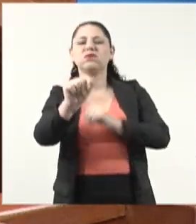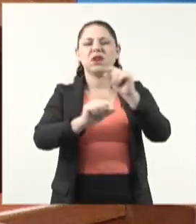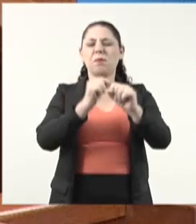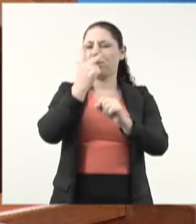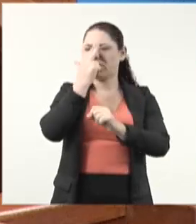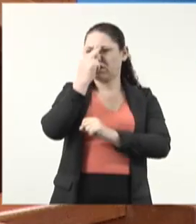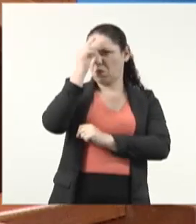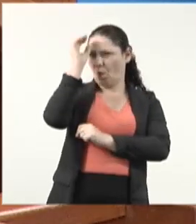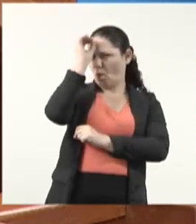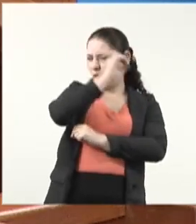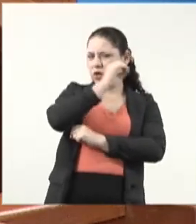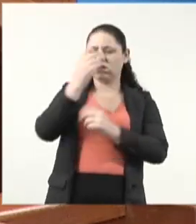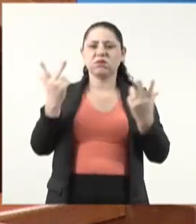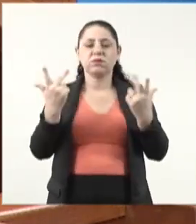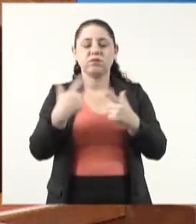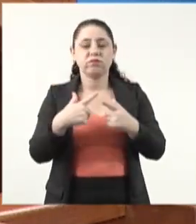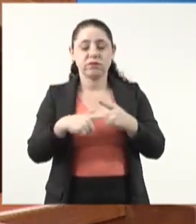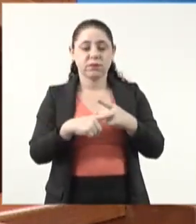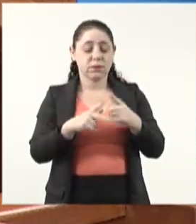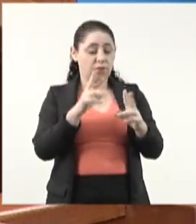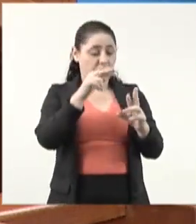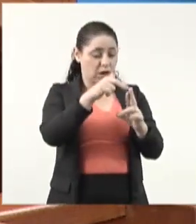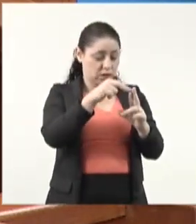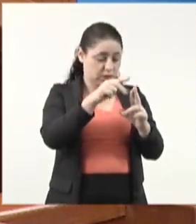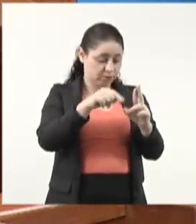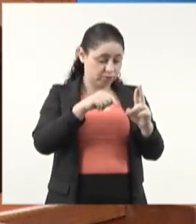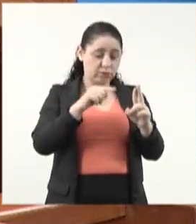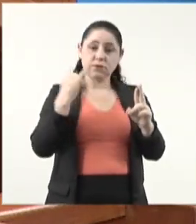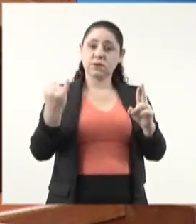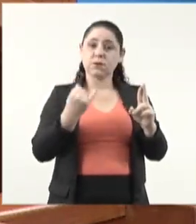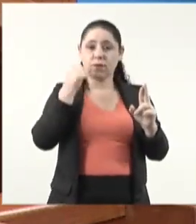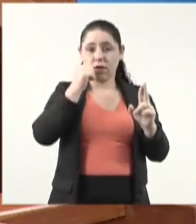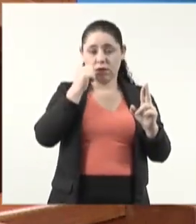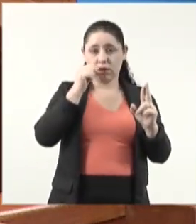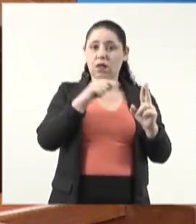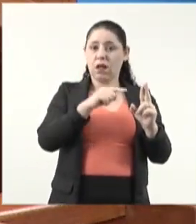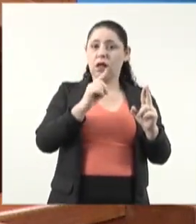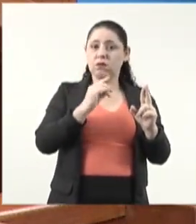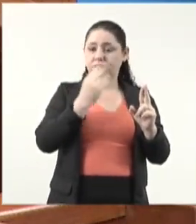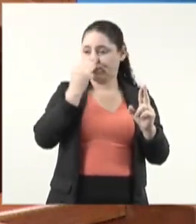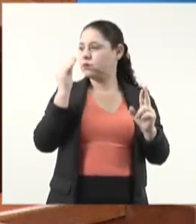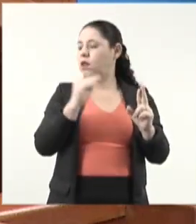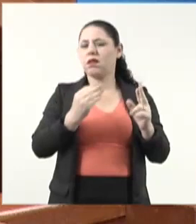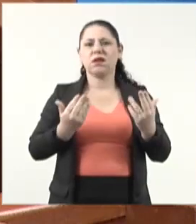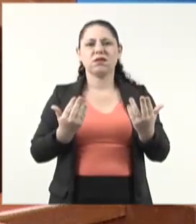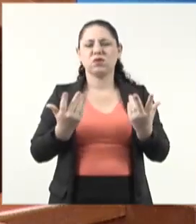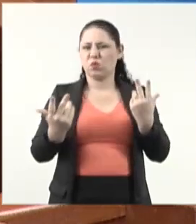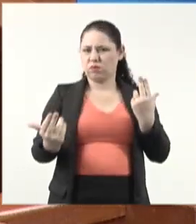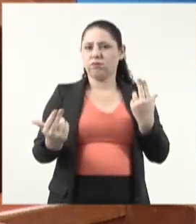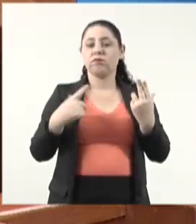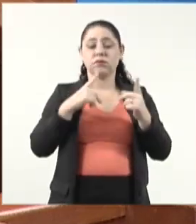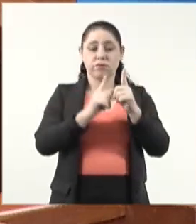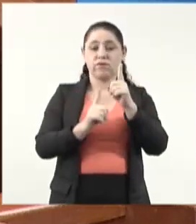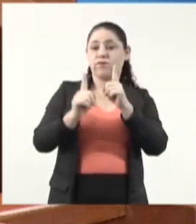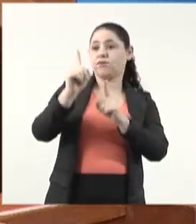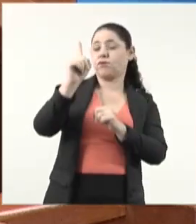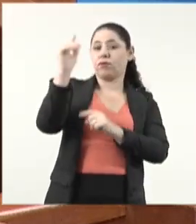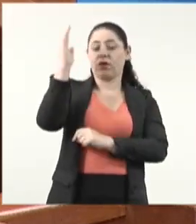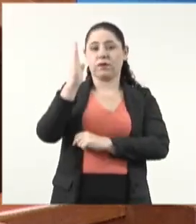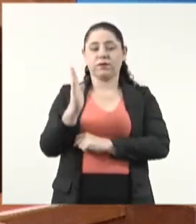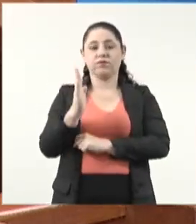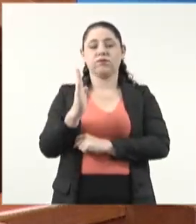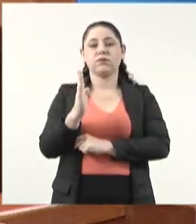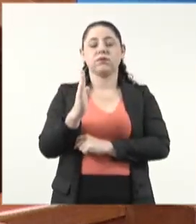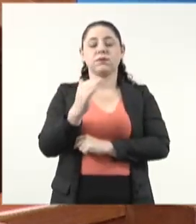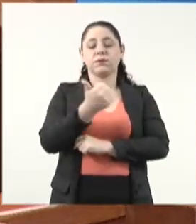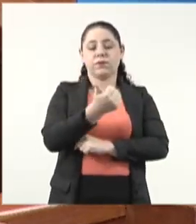da subrepresentação de uma parte importante da sociedade, que são as mulheres, né? Num ranking internacional de